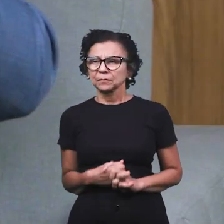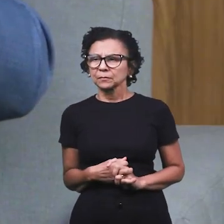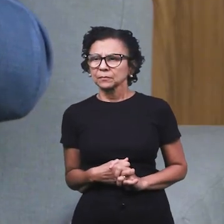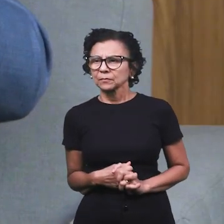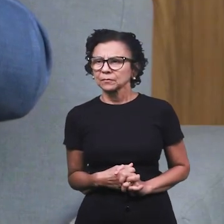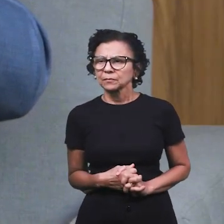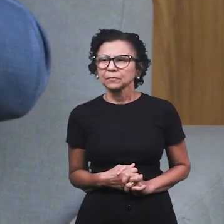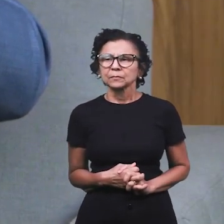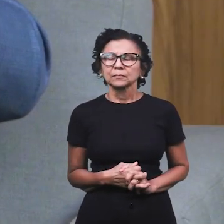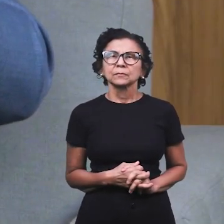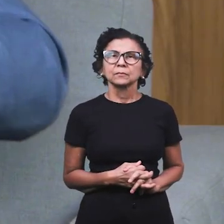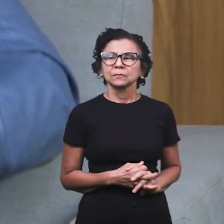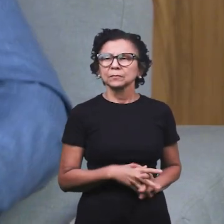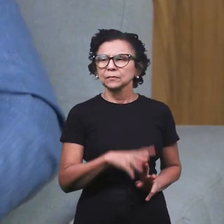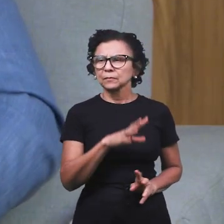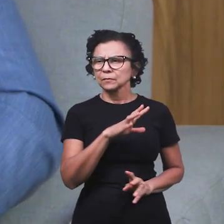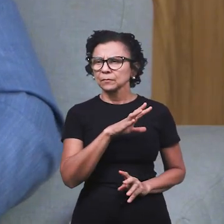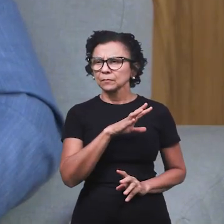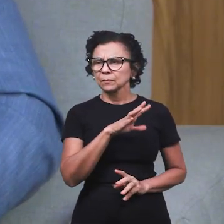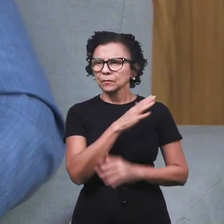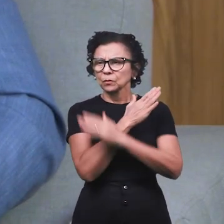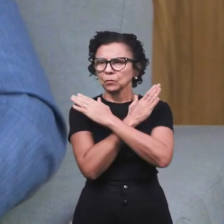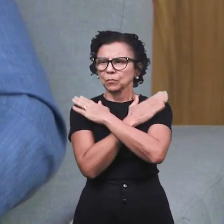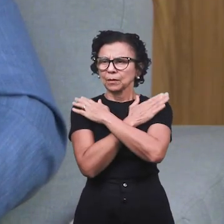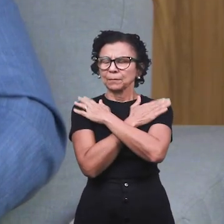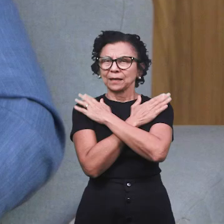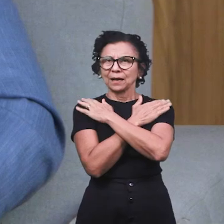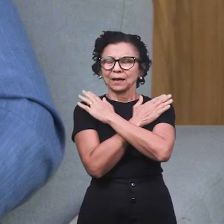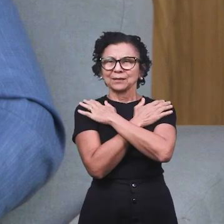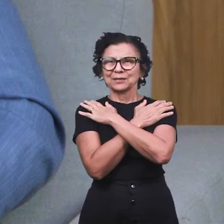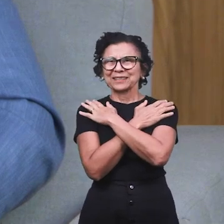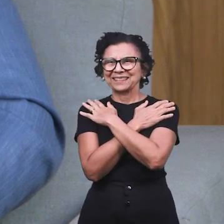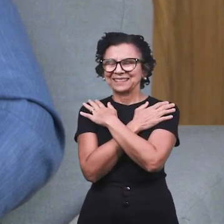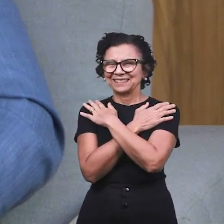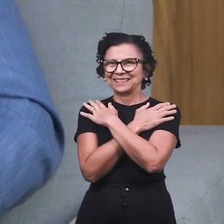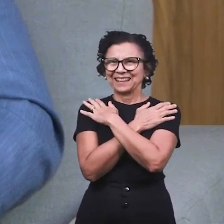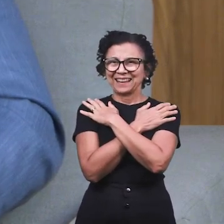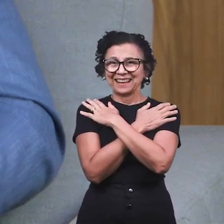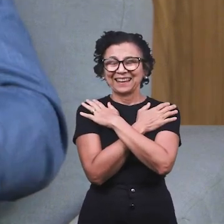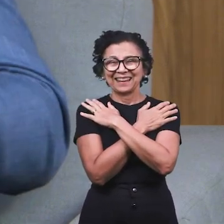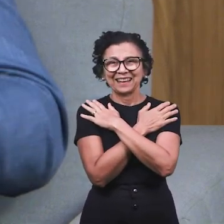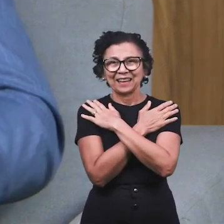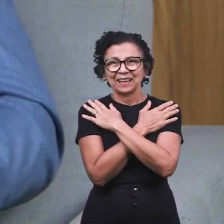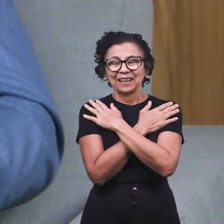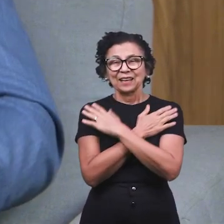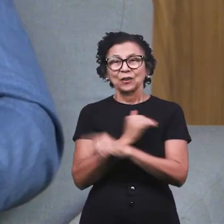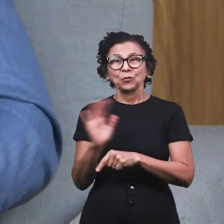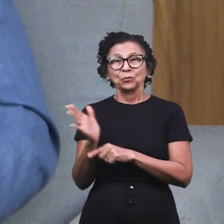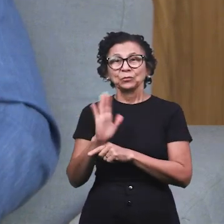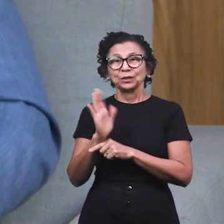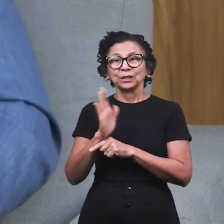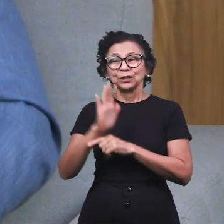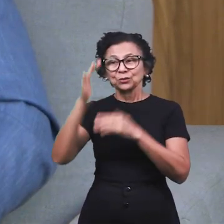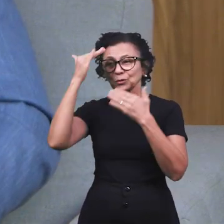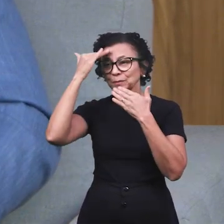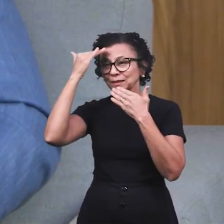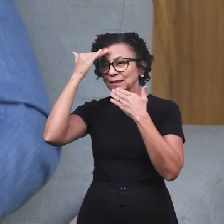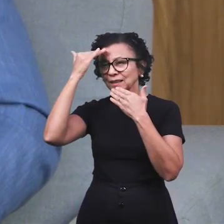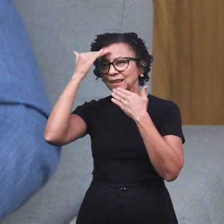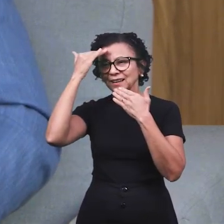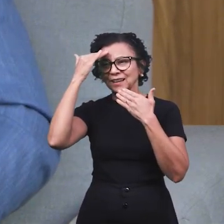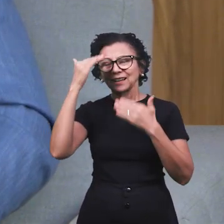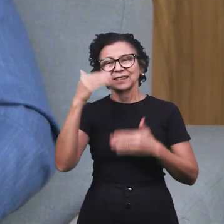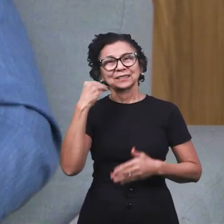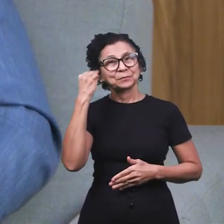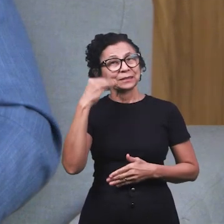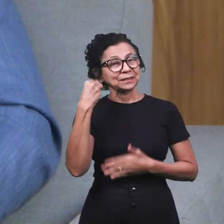irmão Roberto, nós deixamos aqui o nosso fraterno abraço e agradecemos o envio do seu vídeo, a sua participação, contando pra gente aqui